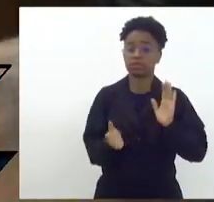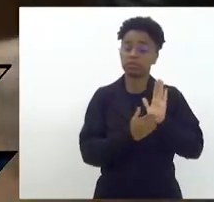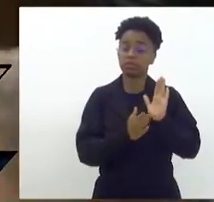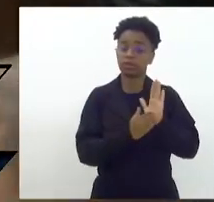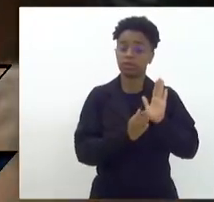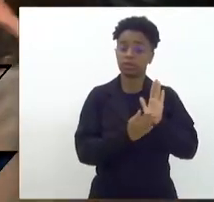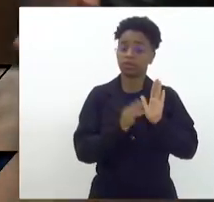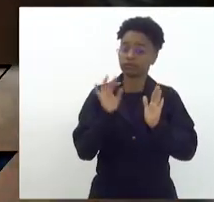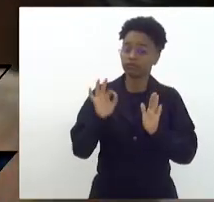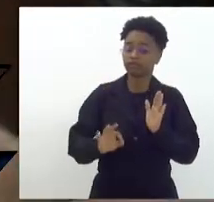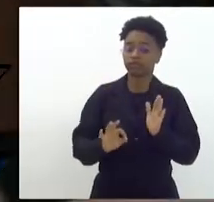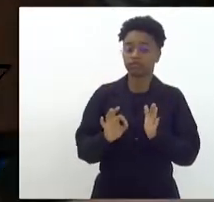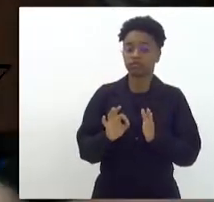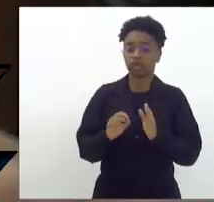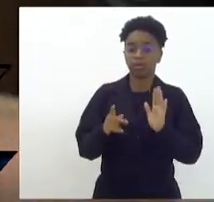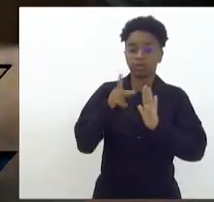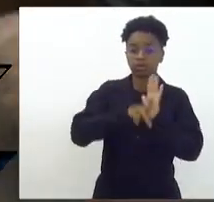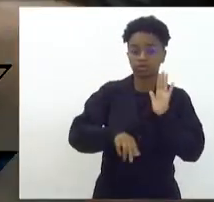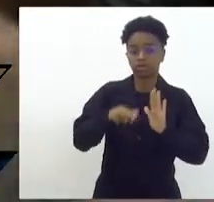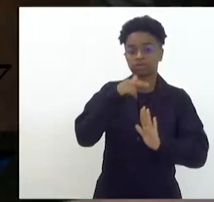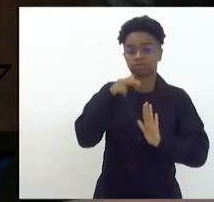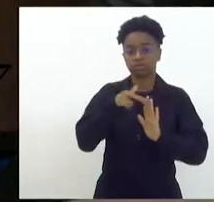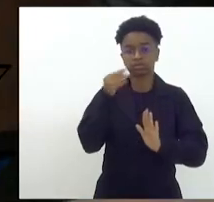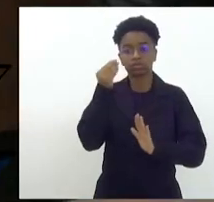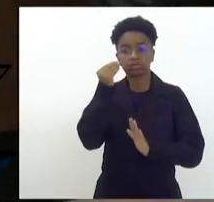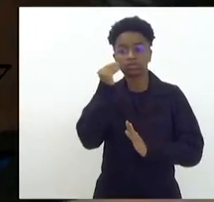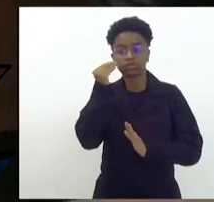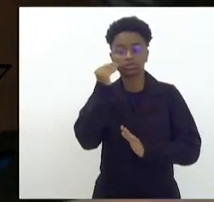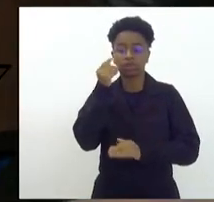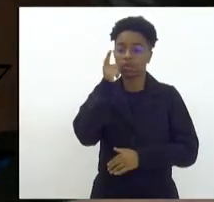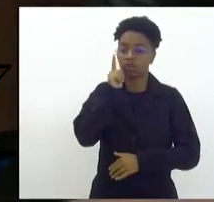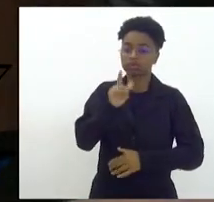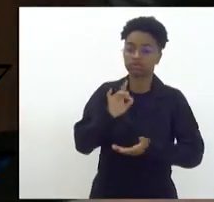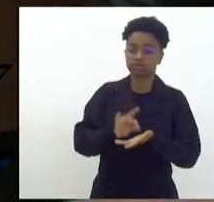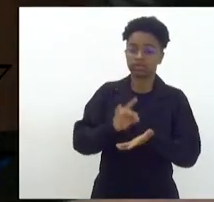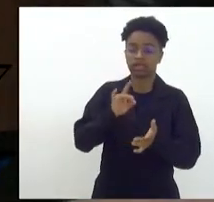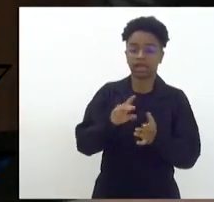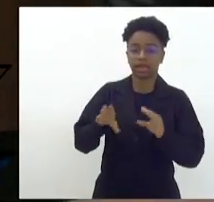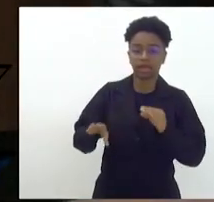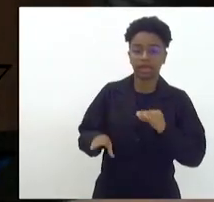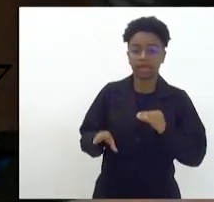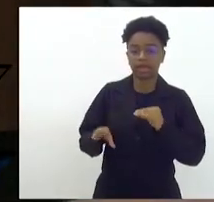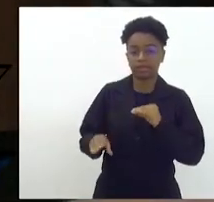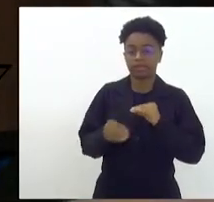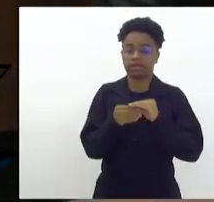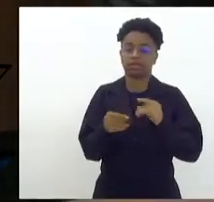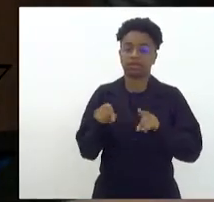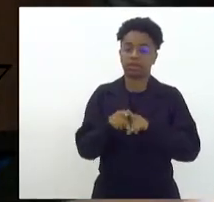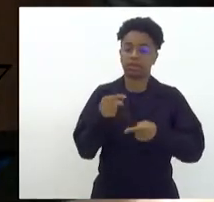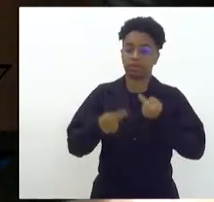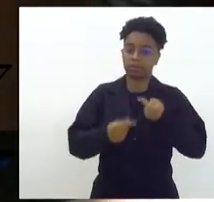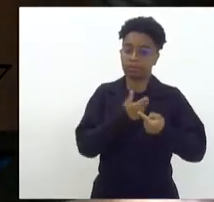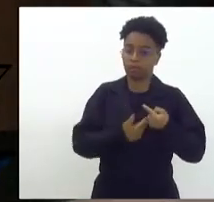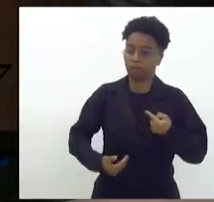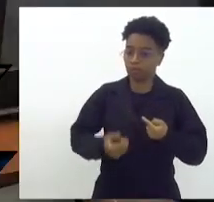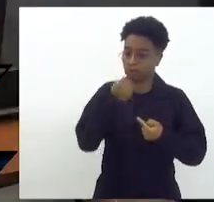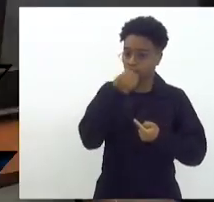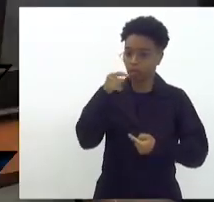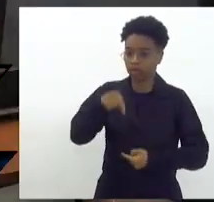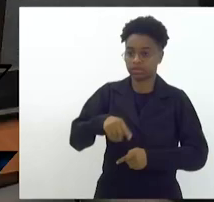o projeto de resolução para garantir as emendas e a boa política pública para o povo do Estado do Rio de